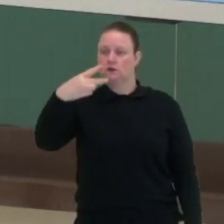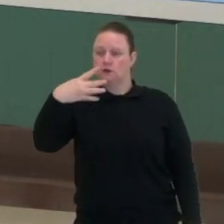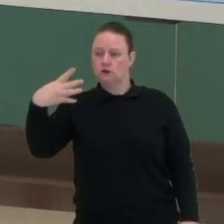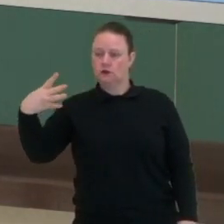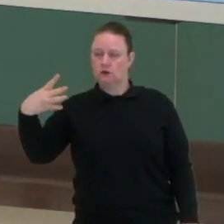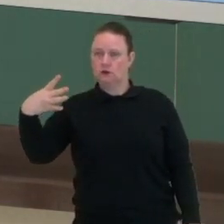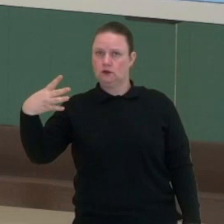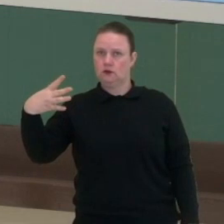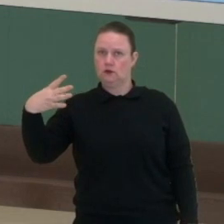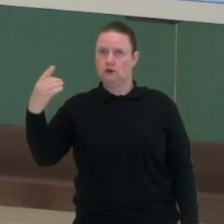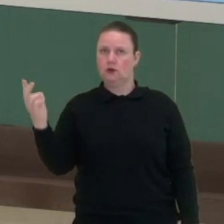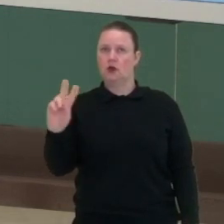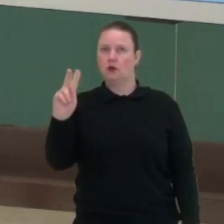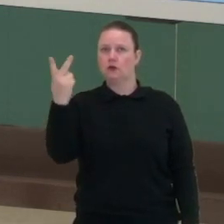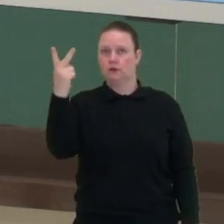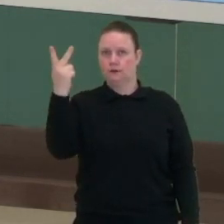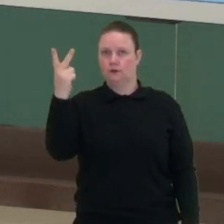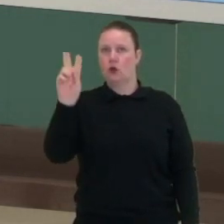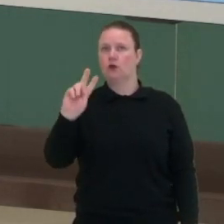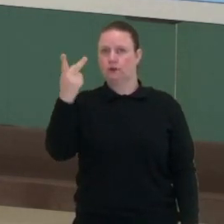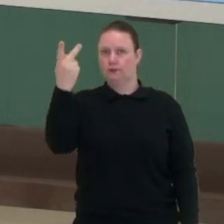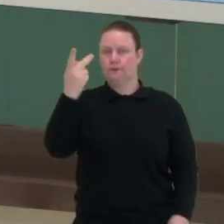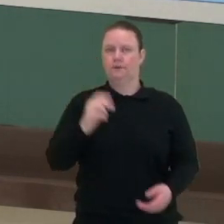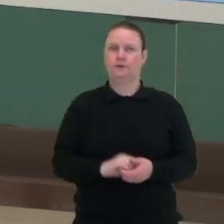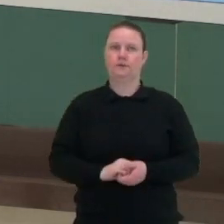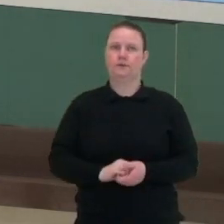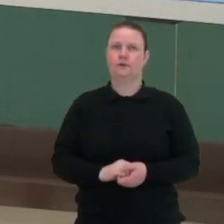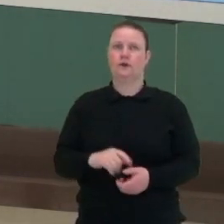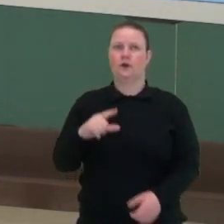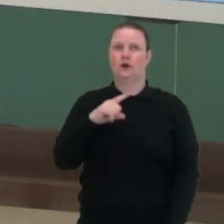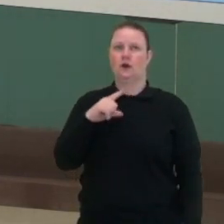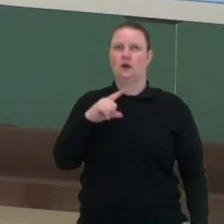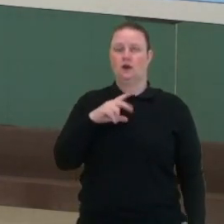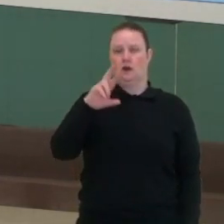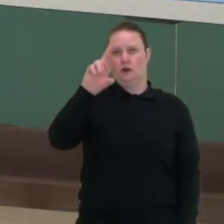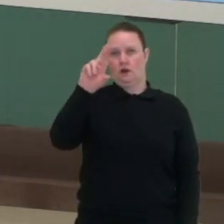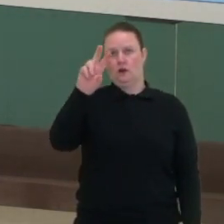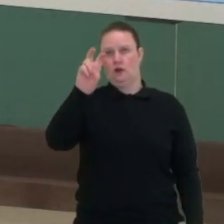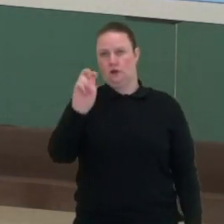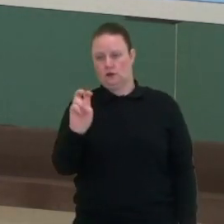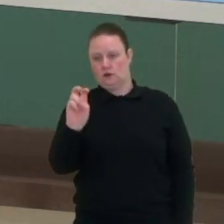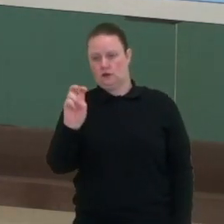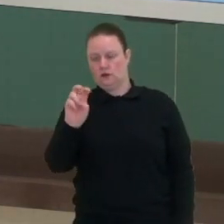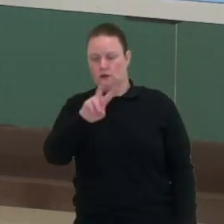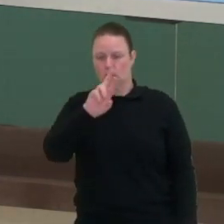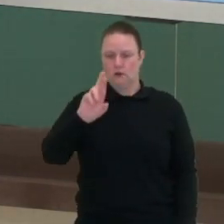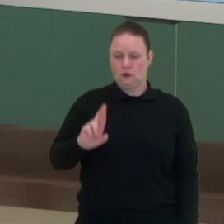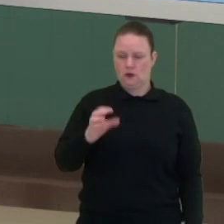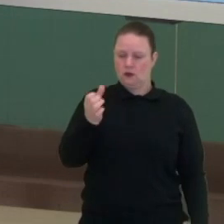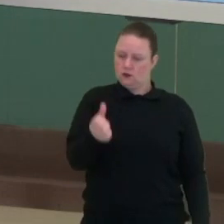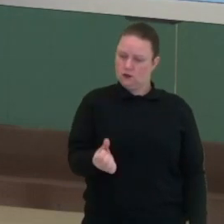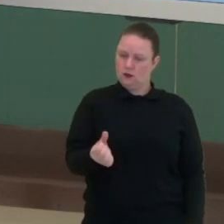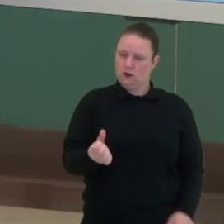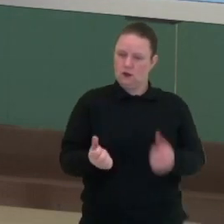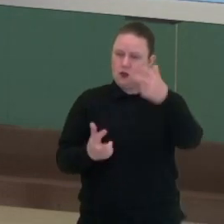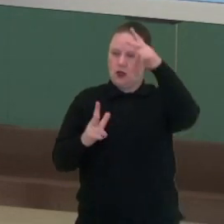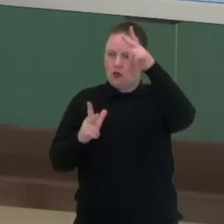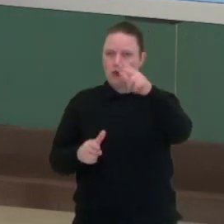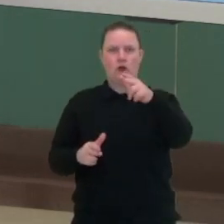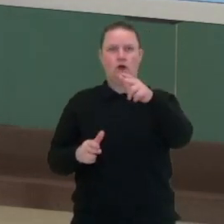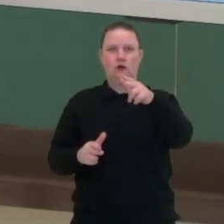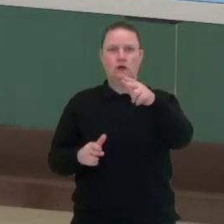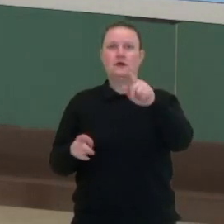de altura. E aí restou o R5 e o R6, que também possuem as mesmas